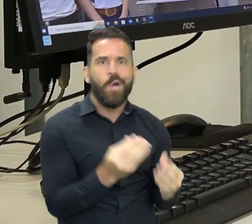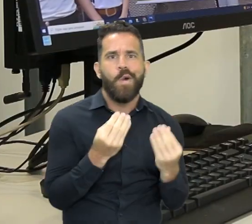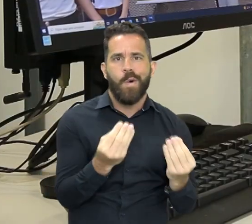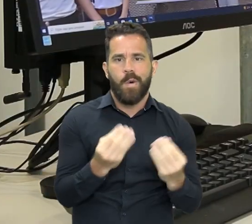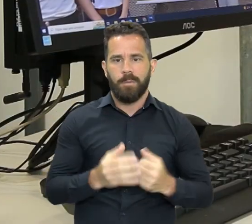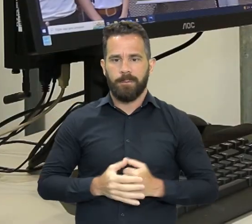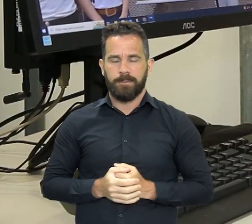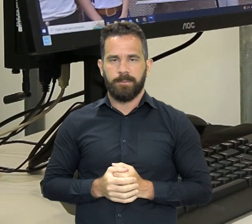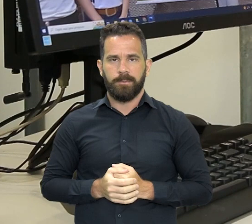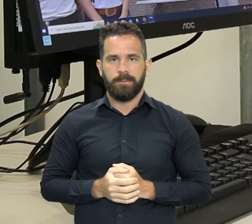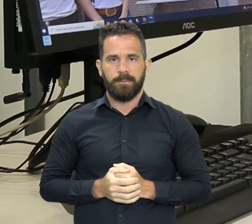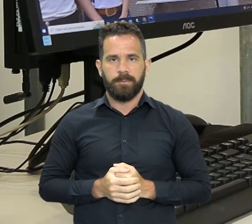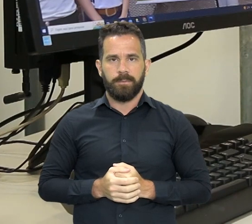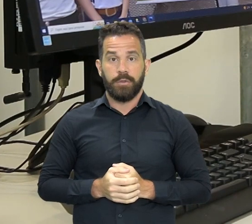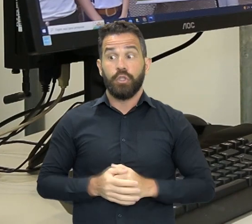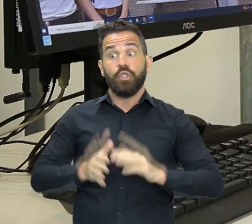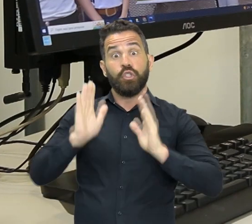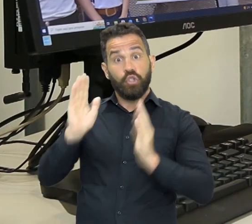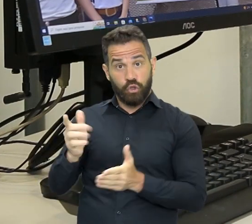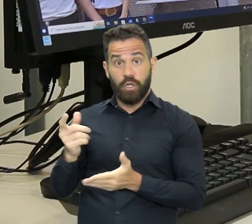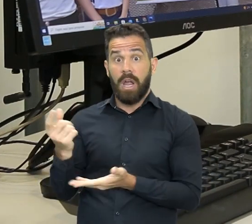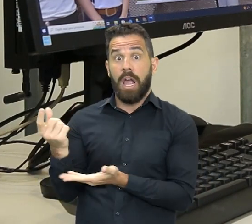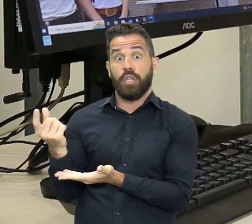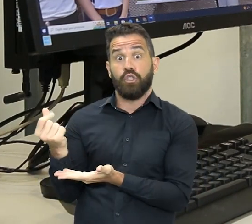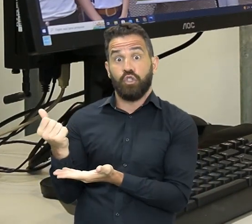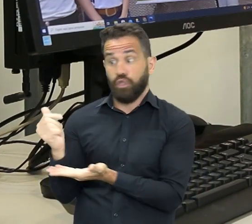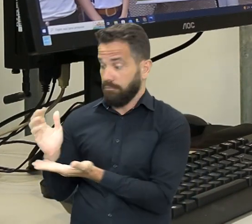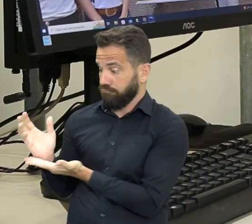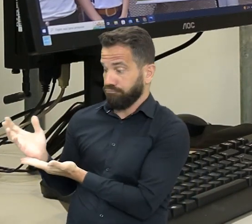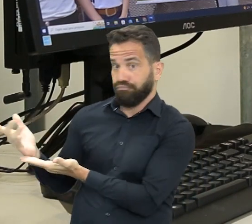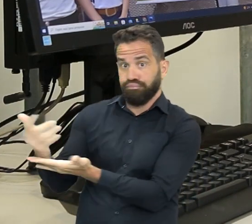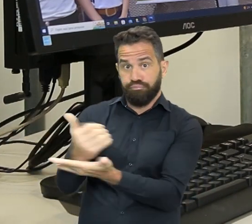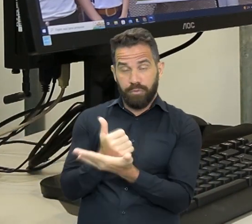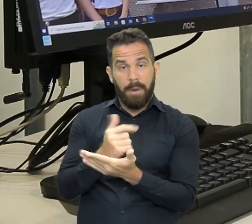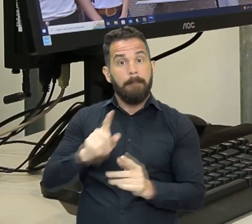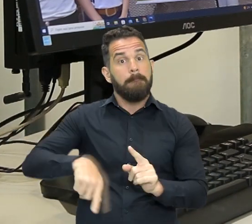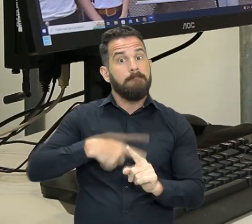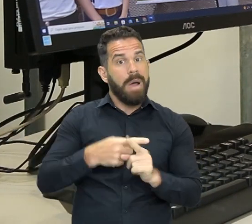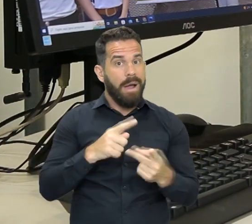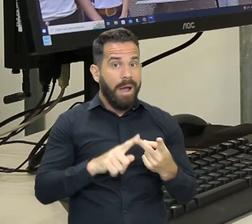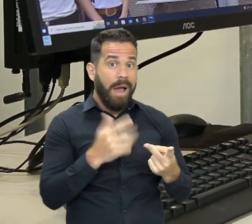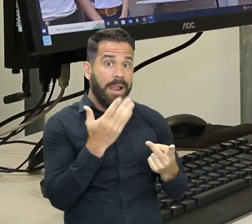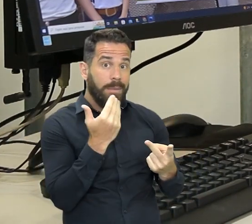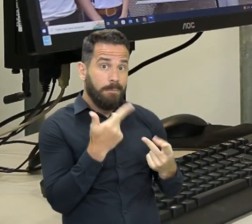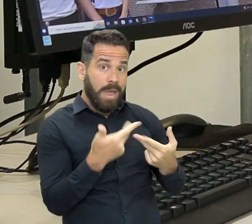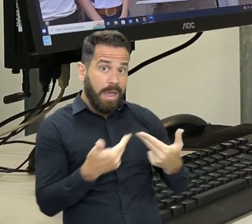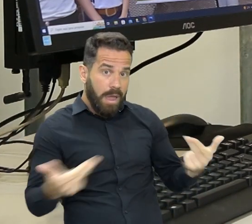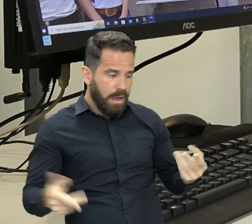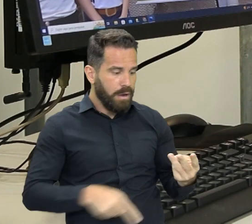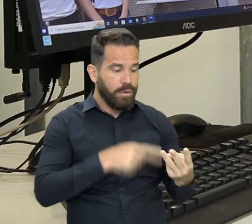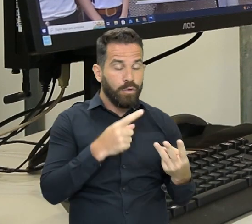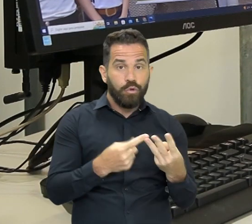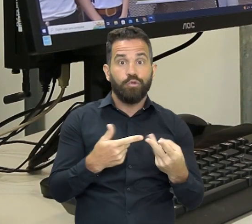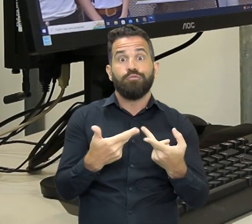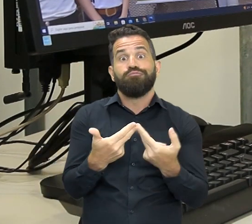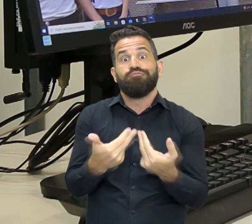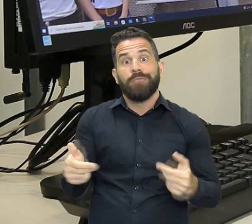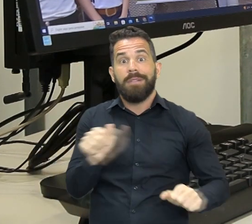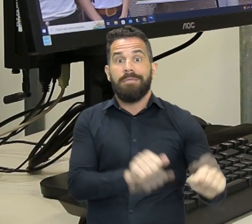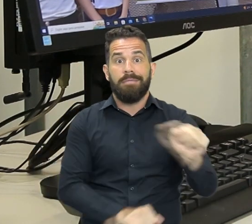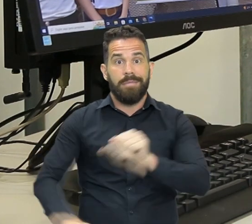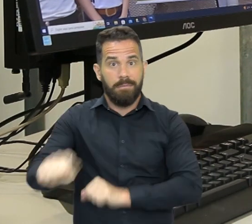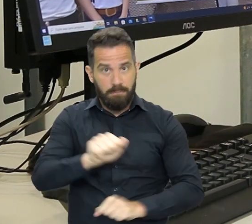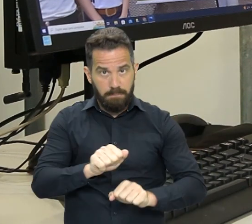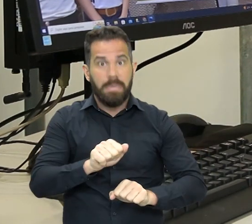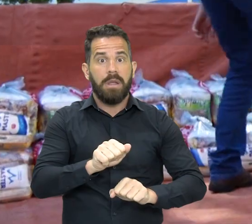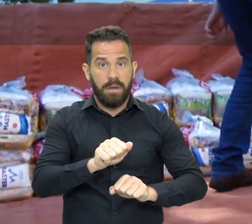foram feitas a arrecadação em dinheiro e doação de alimentos e produtos de higiene e limpeza para os